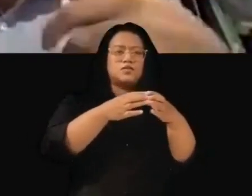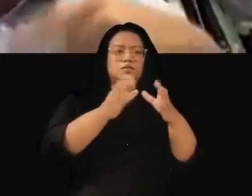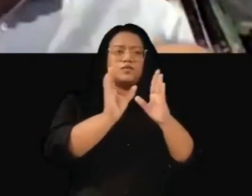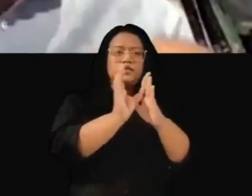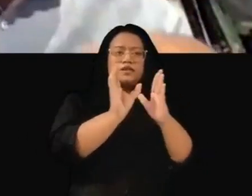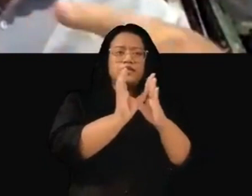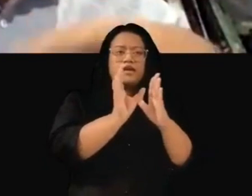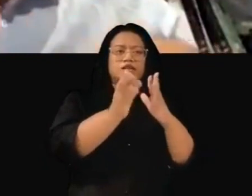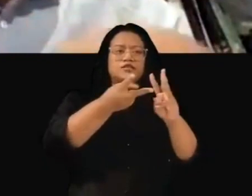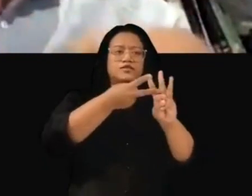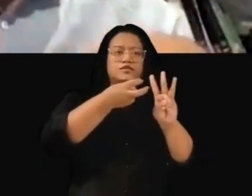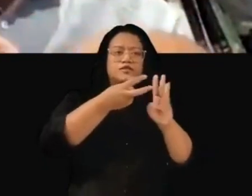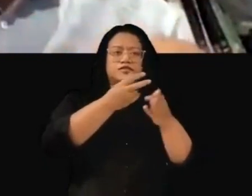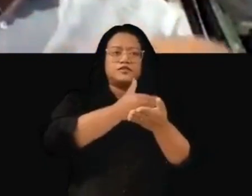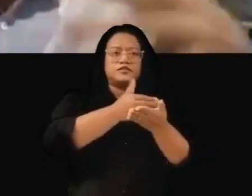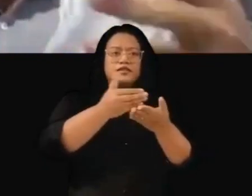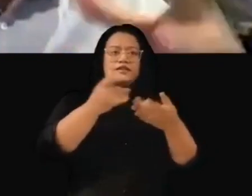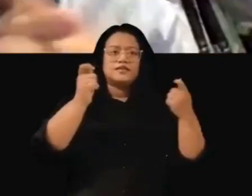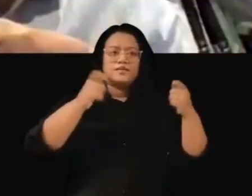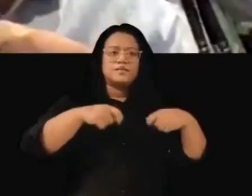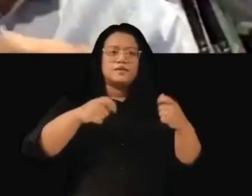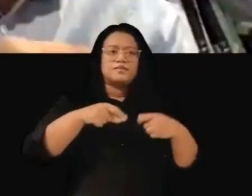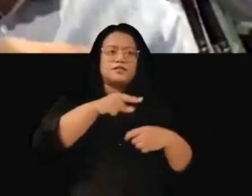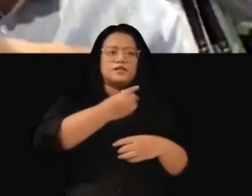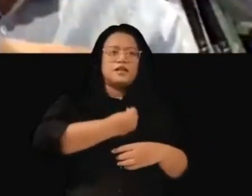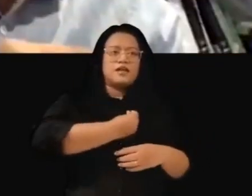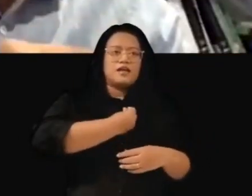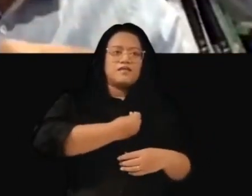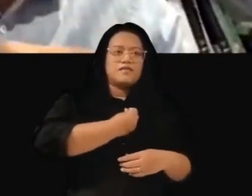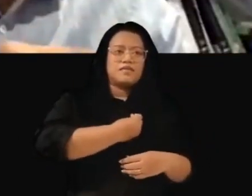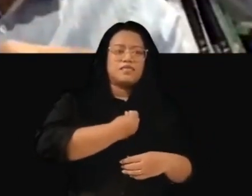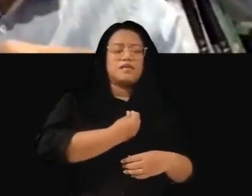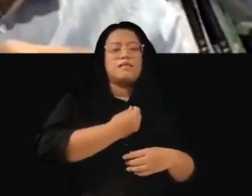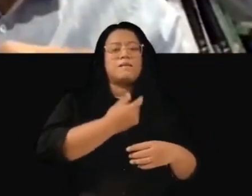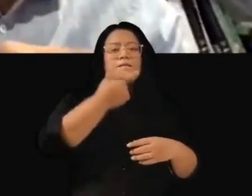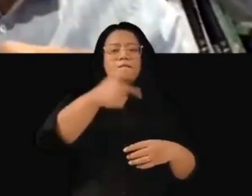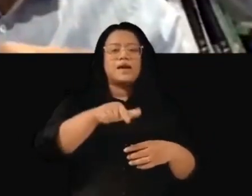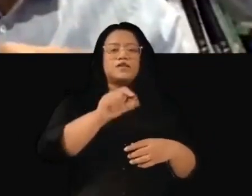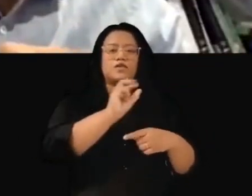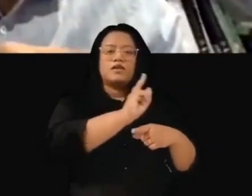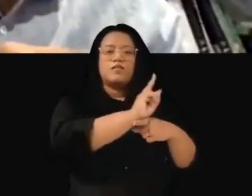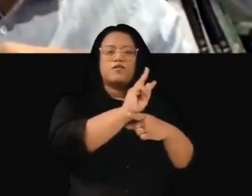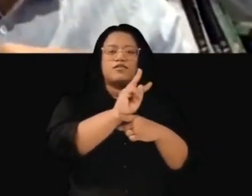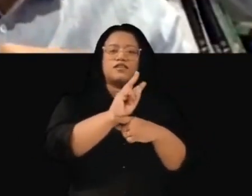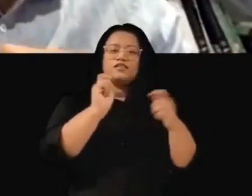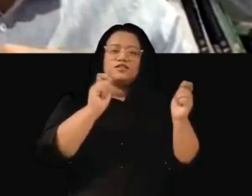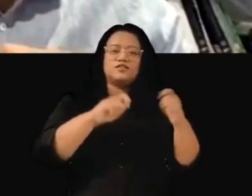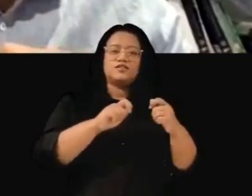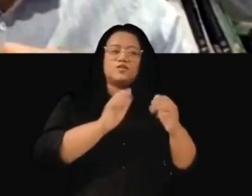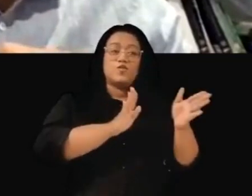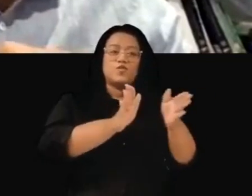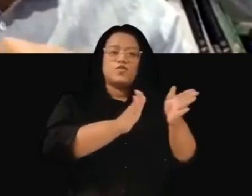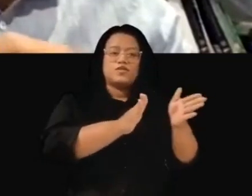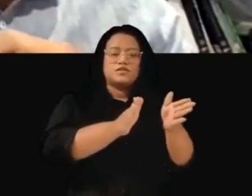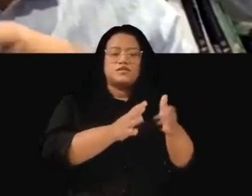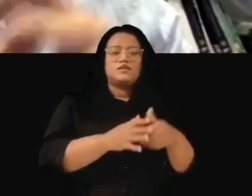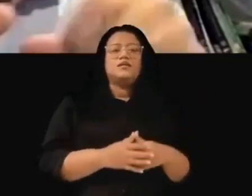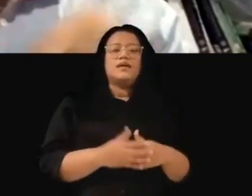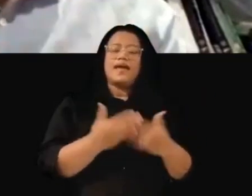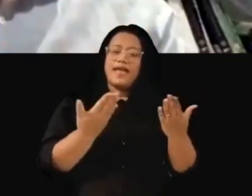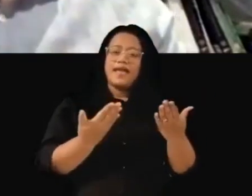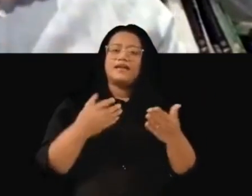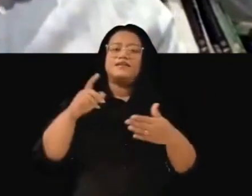área, permite a reprodução do seu modo de vida, mas, ao mesmo tempo, a conservação. Esse é o grande desafio, né? E, evidentemente, que